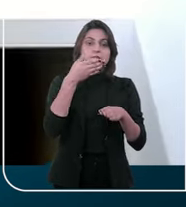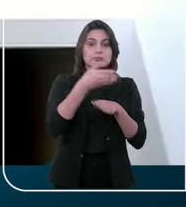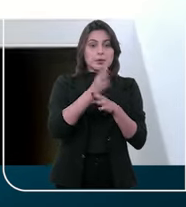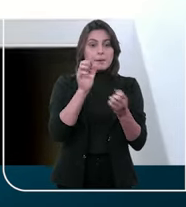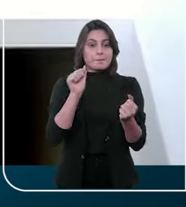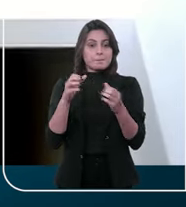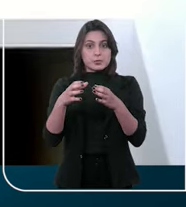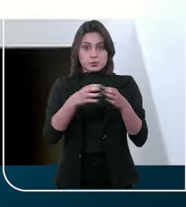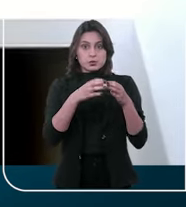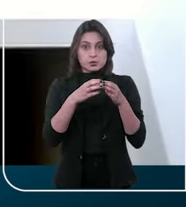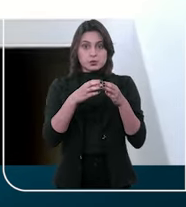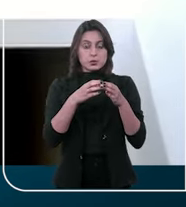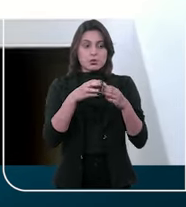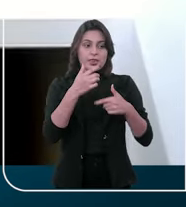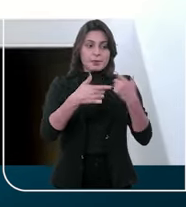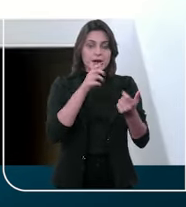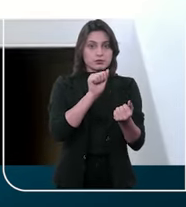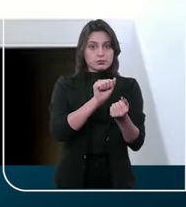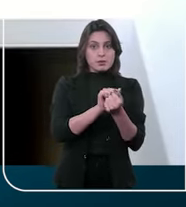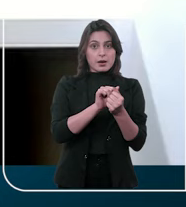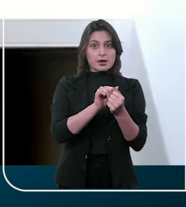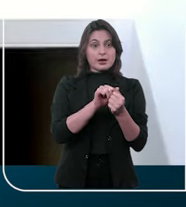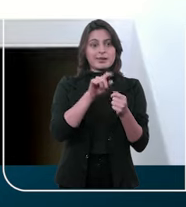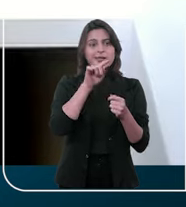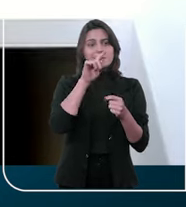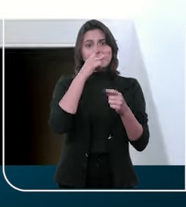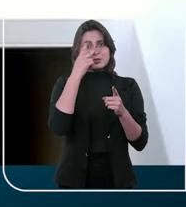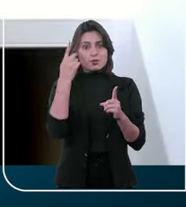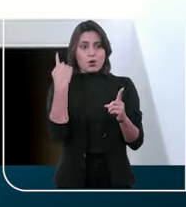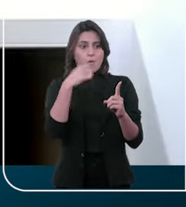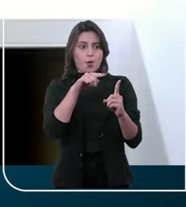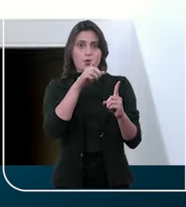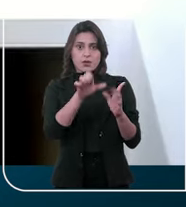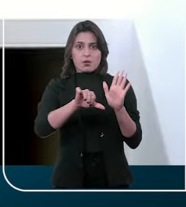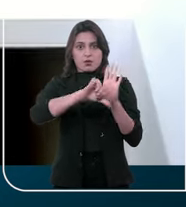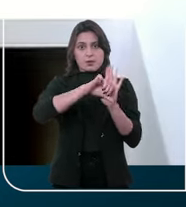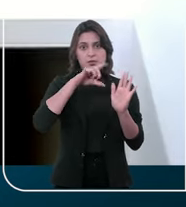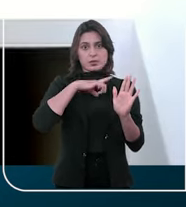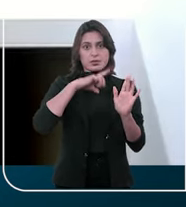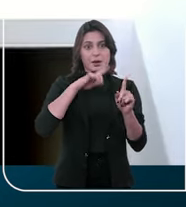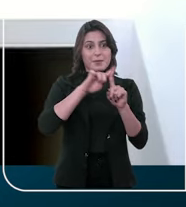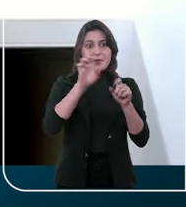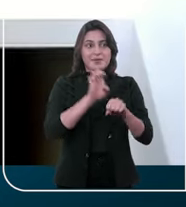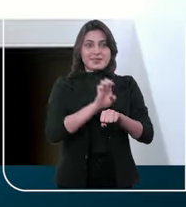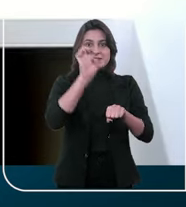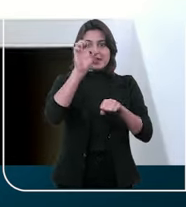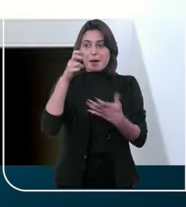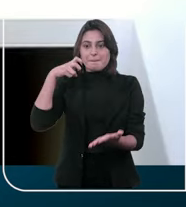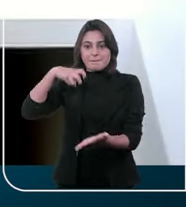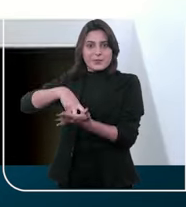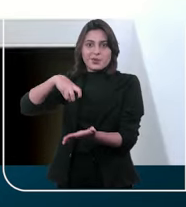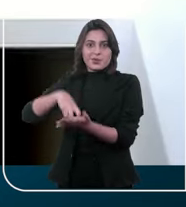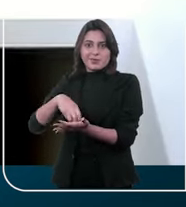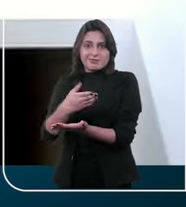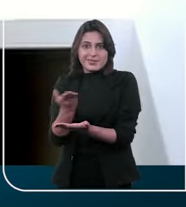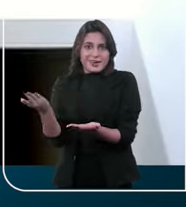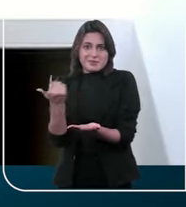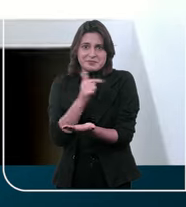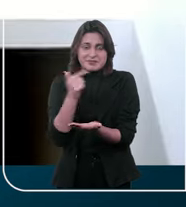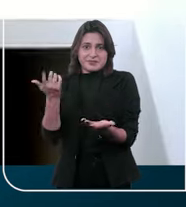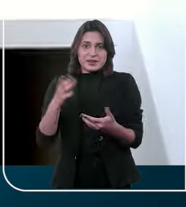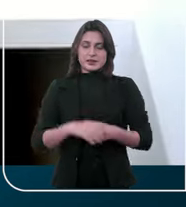um interesse do Estado em punir essas condutas. Há um momento de um exacerbado punitivismo em